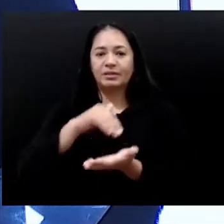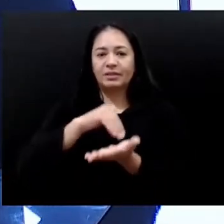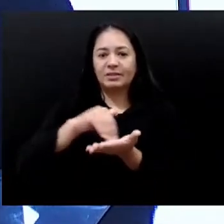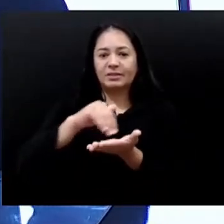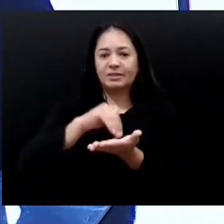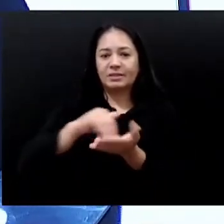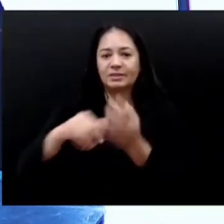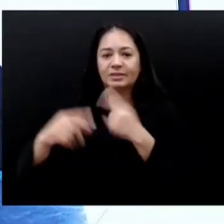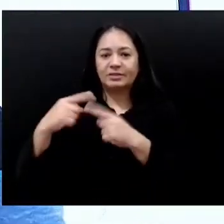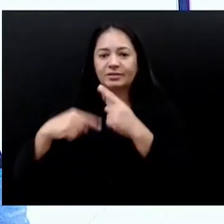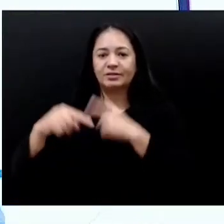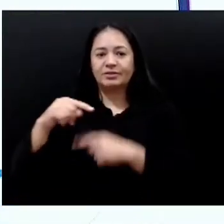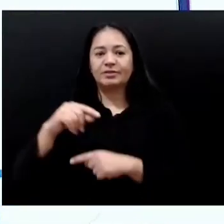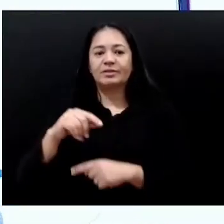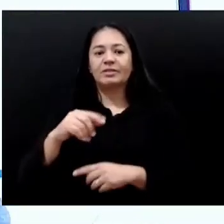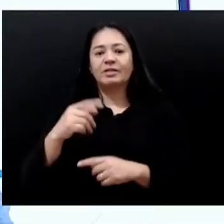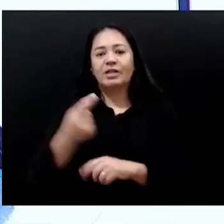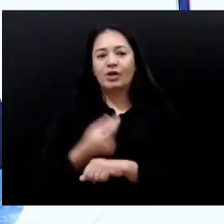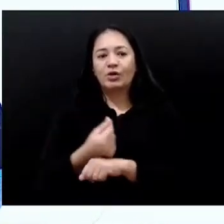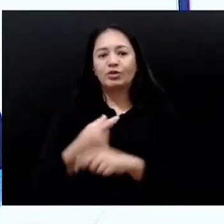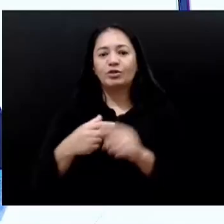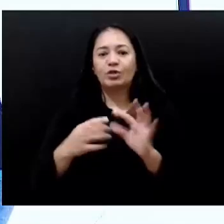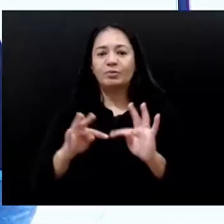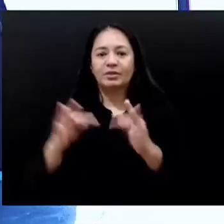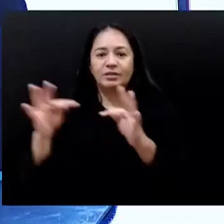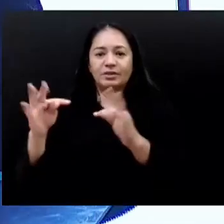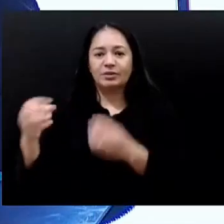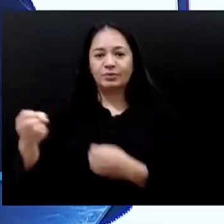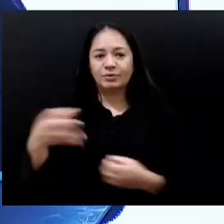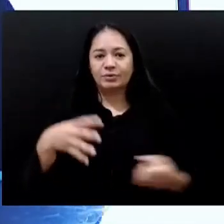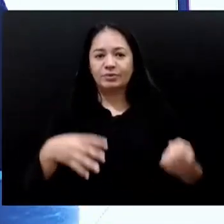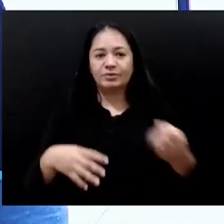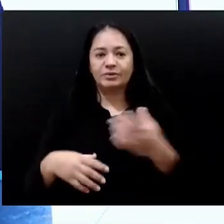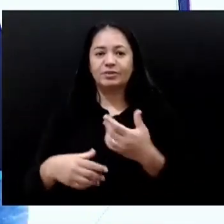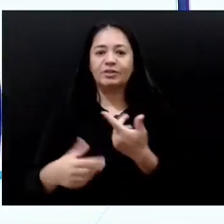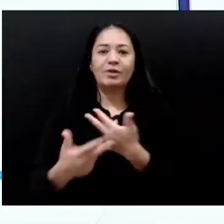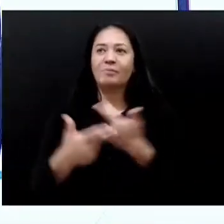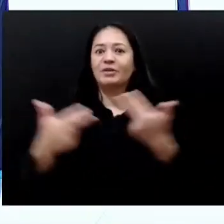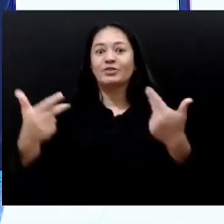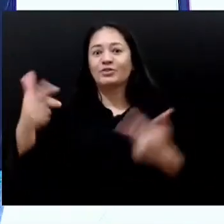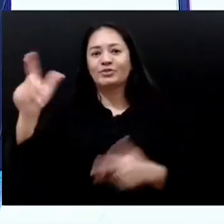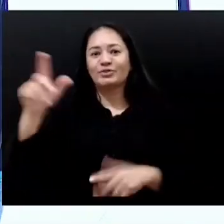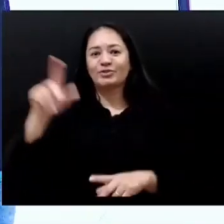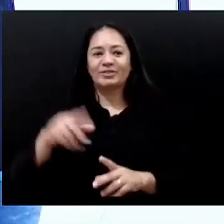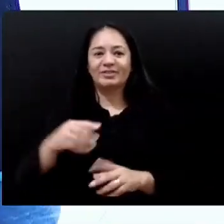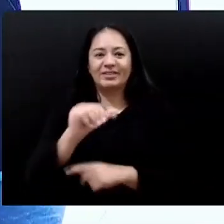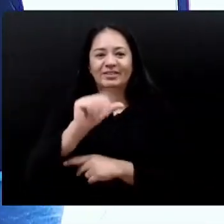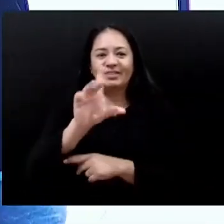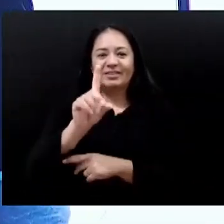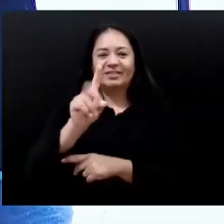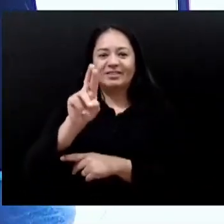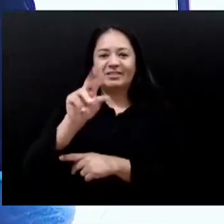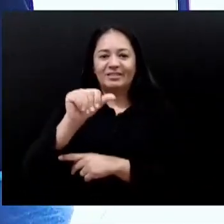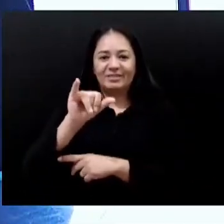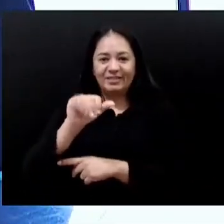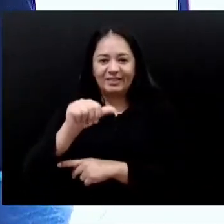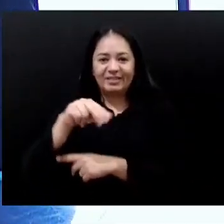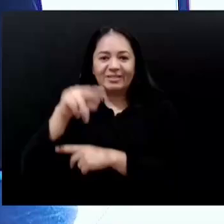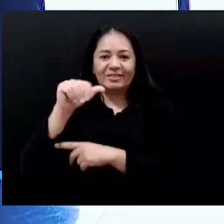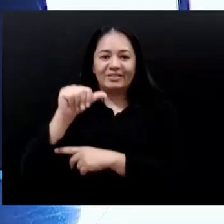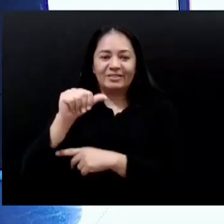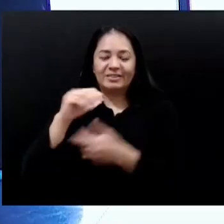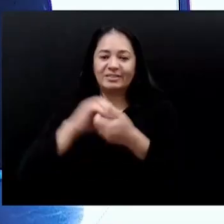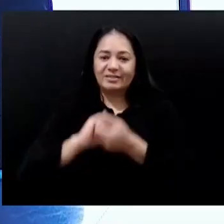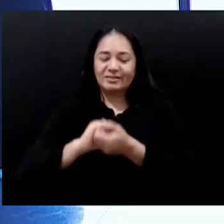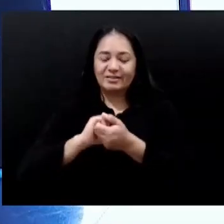Econômico, Tecnologia, Inovação e mais algumas coisas, Adriana Flose. Saudar o nosso